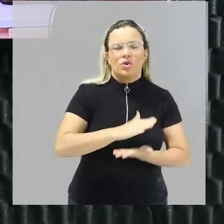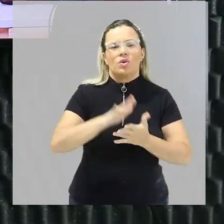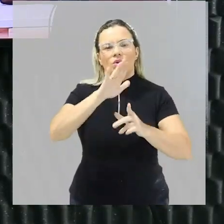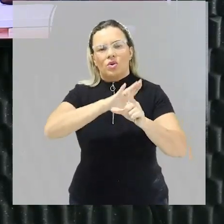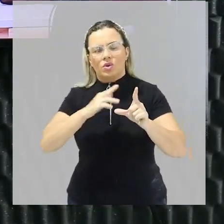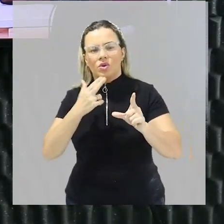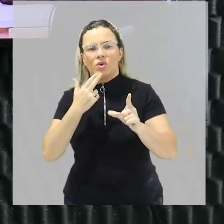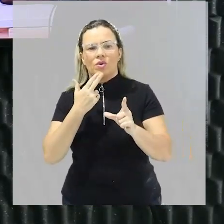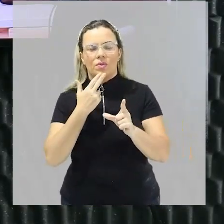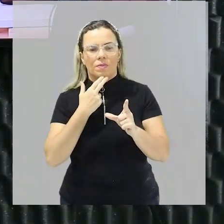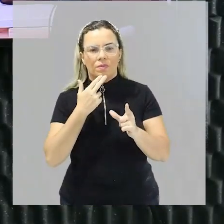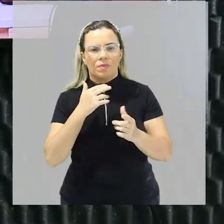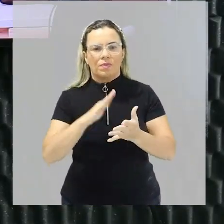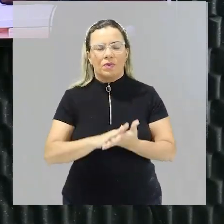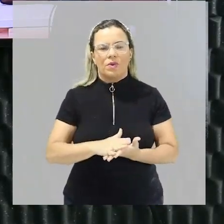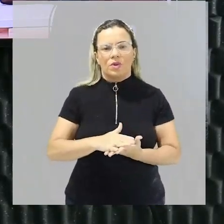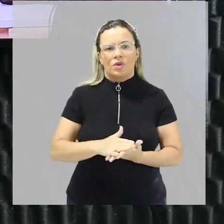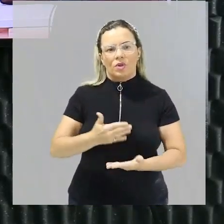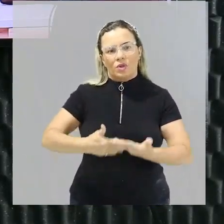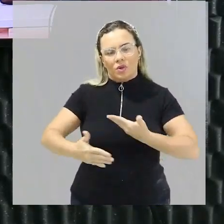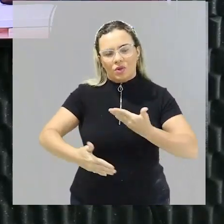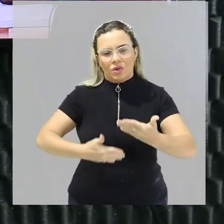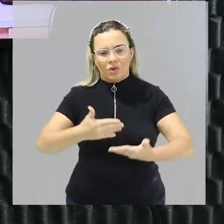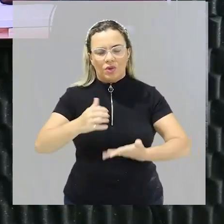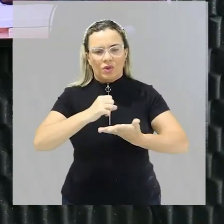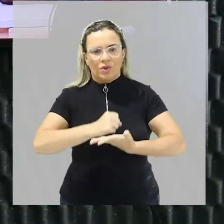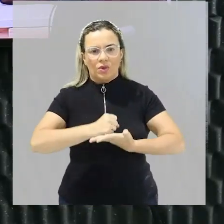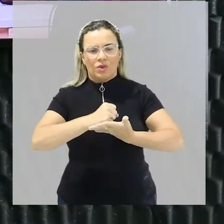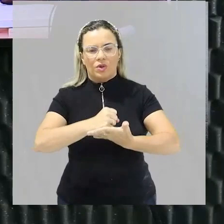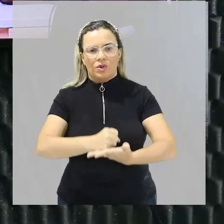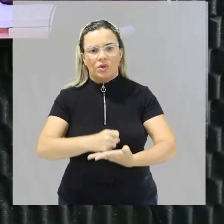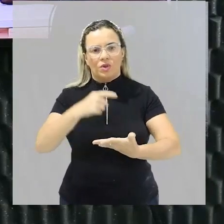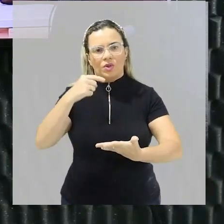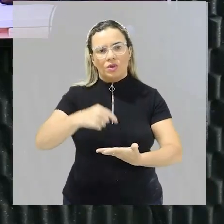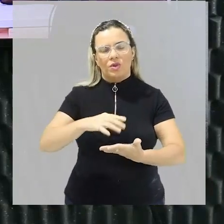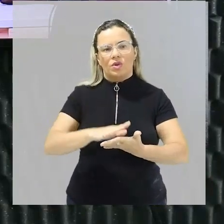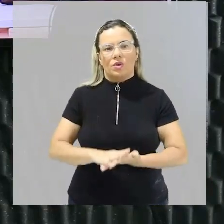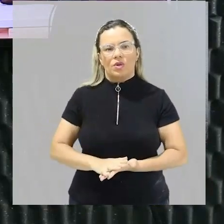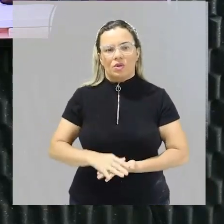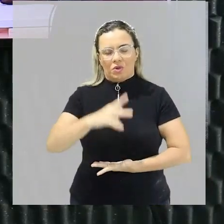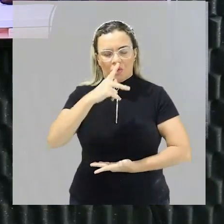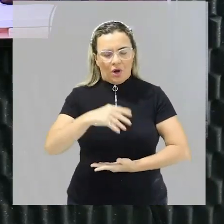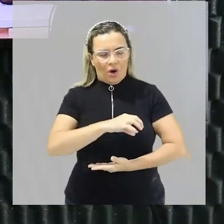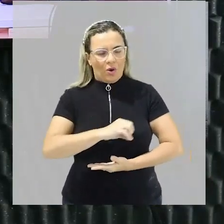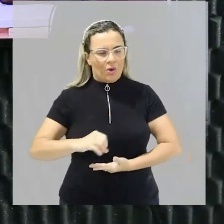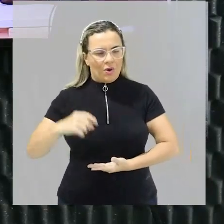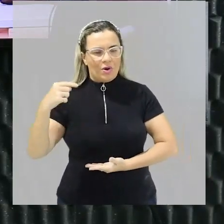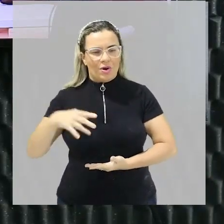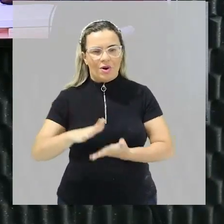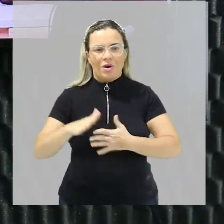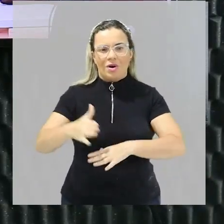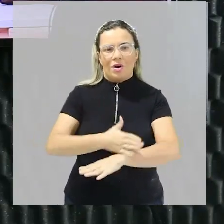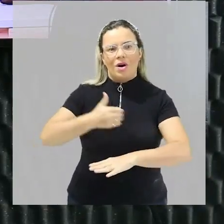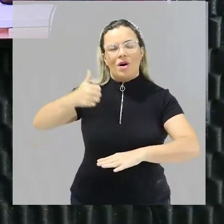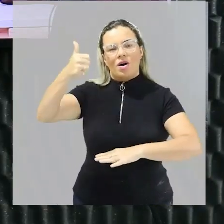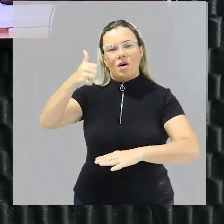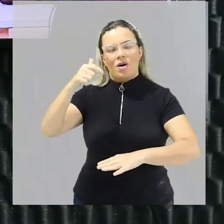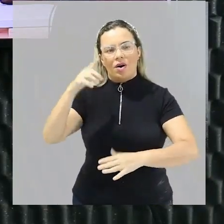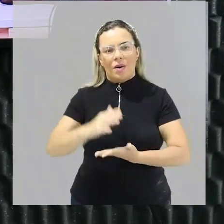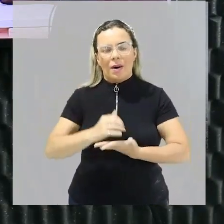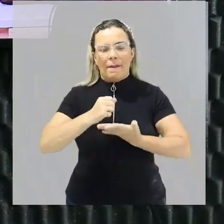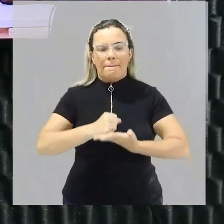essa rede de solidariedade, de altruísmo e de alteridade, para que a gente possa ir melhorar, também ajudar os colegas,